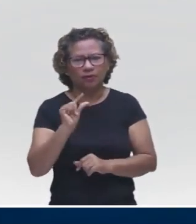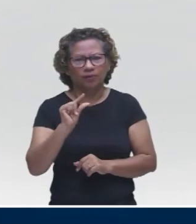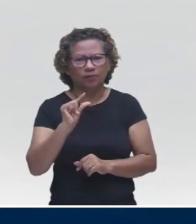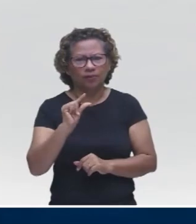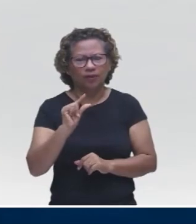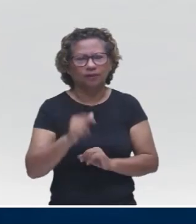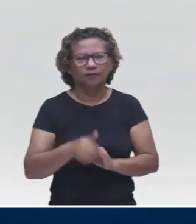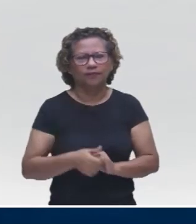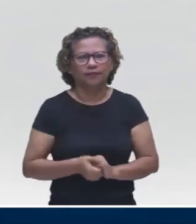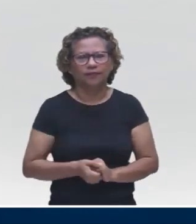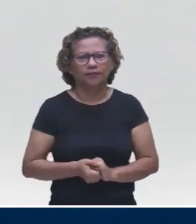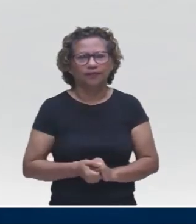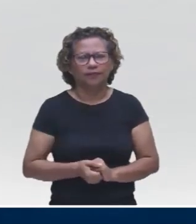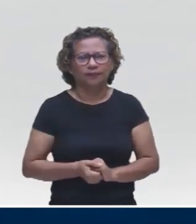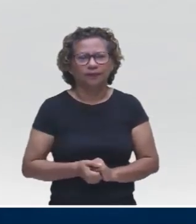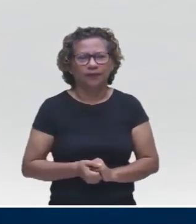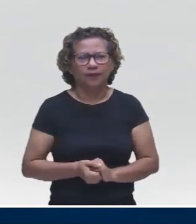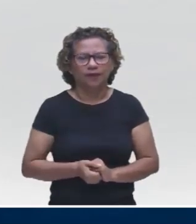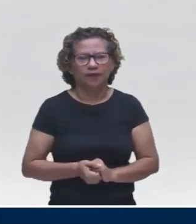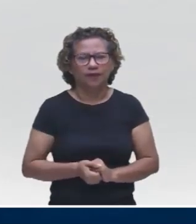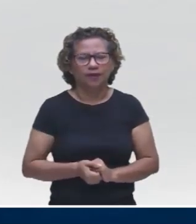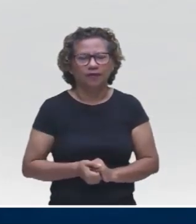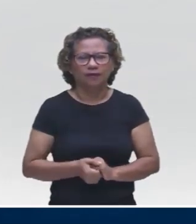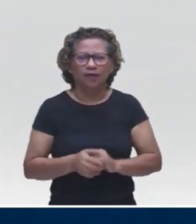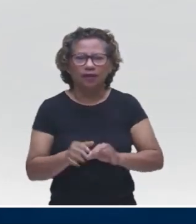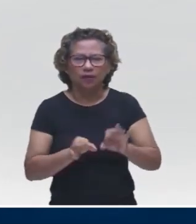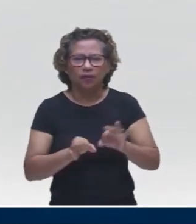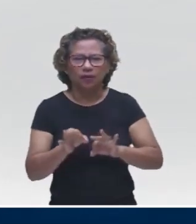Eu vou meter aqui outra função.